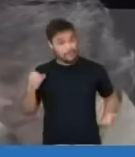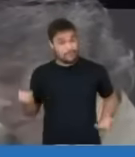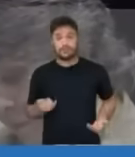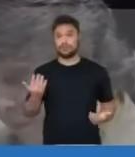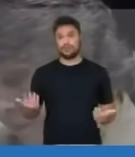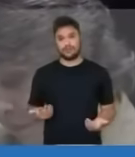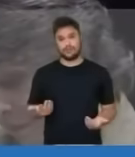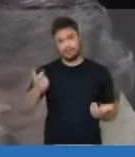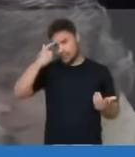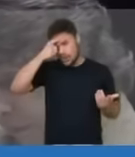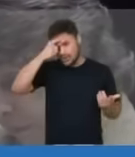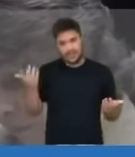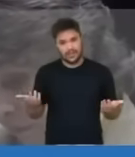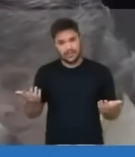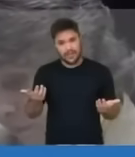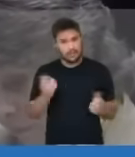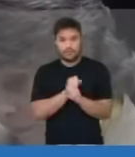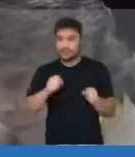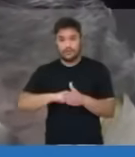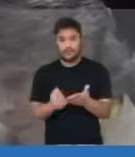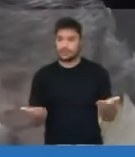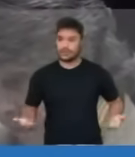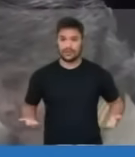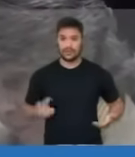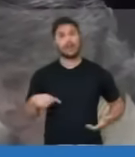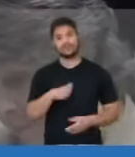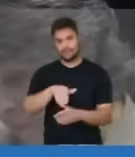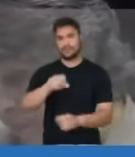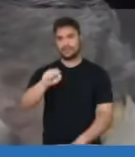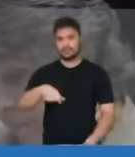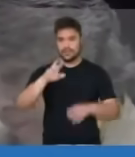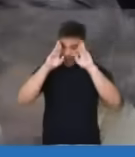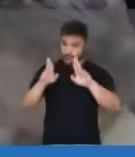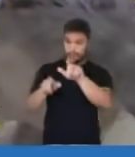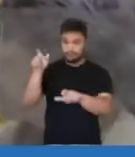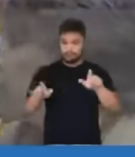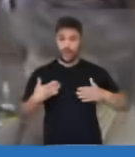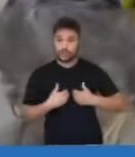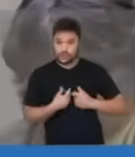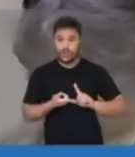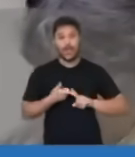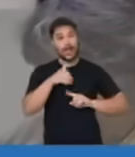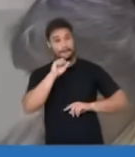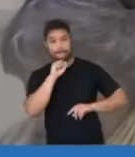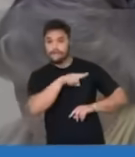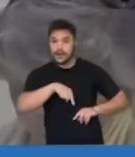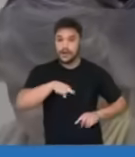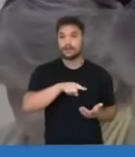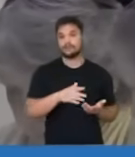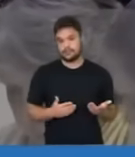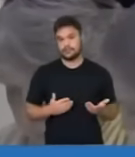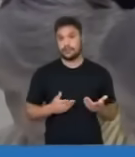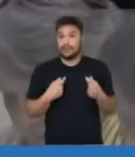de sã consciência, não vejo que é possível obstruir. Então nós queremos votar sim em respeito aos autistas, em respeito às mães, que geralmente são as mães